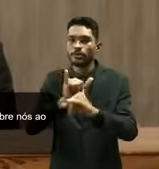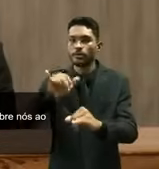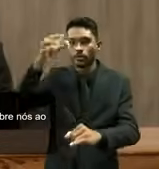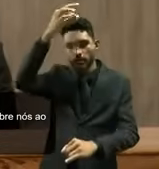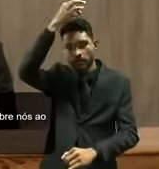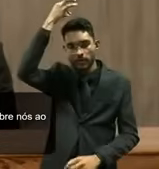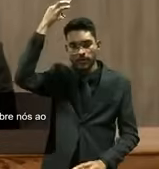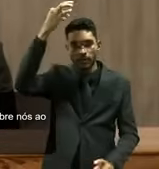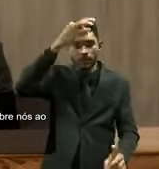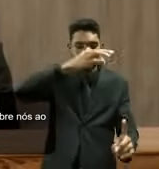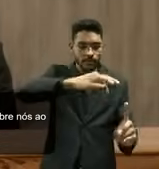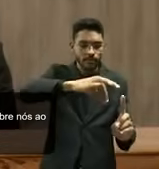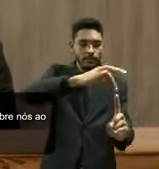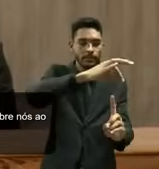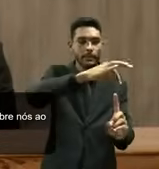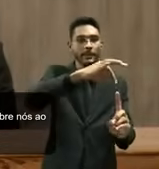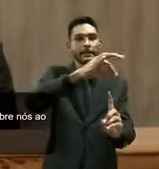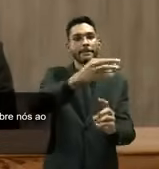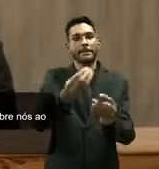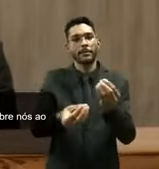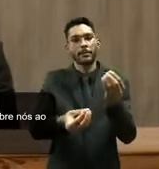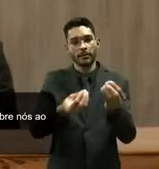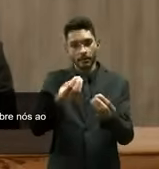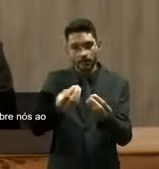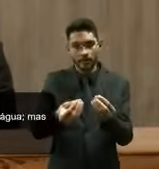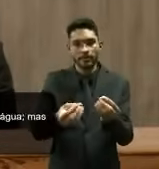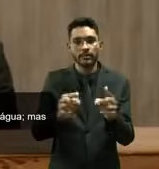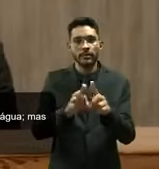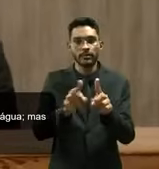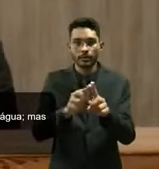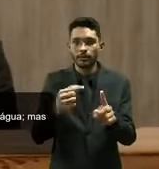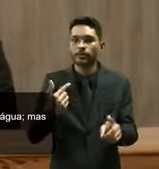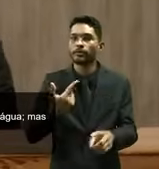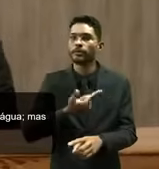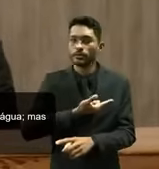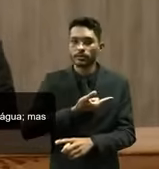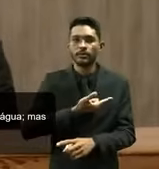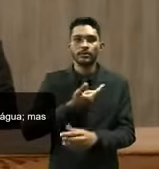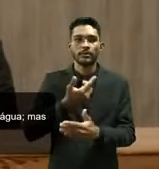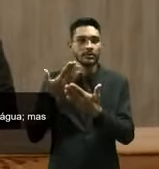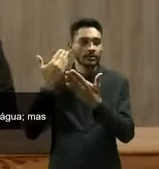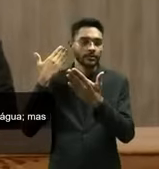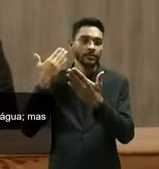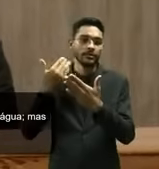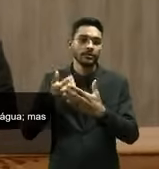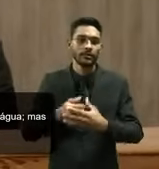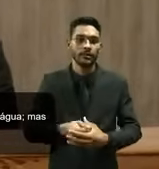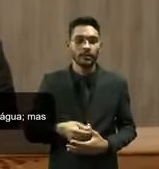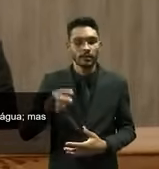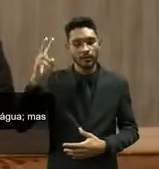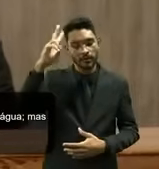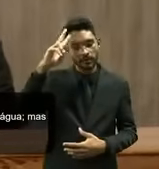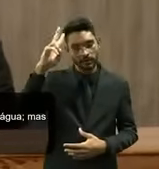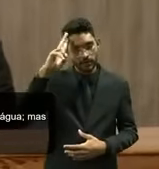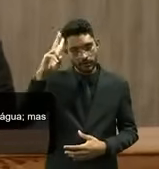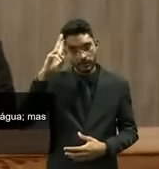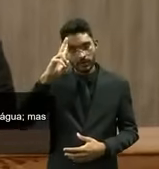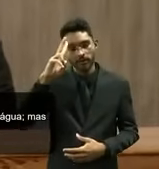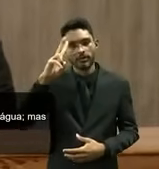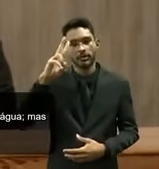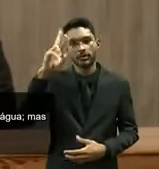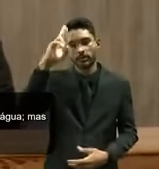santo como também sobre nós no princípio e lembrei-me do dito do Senhor quando disse João